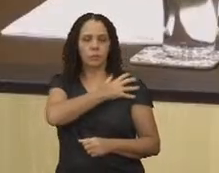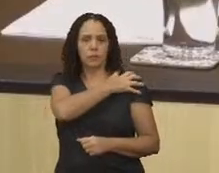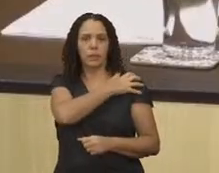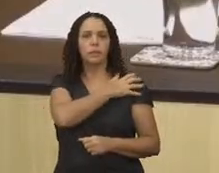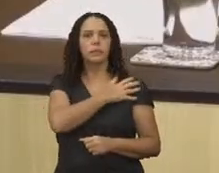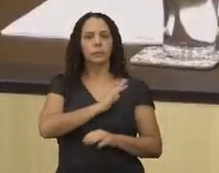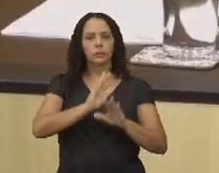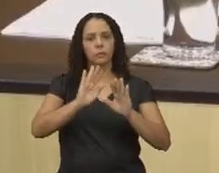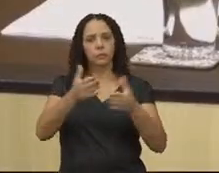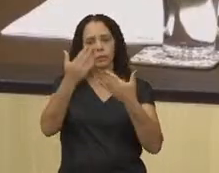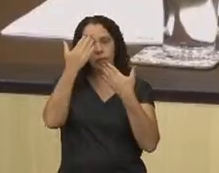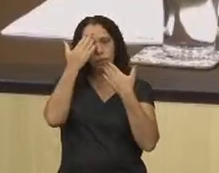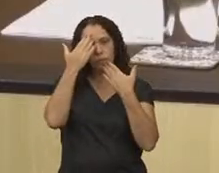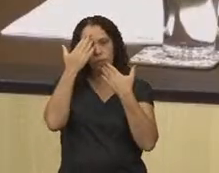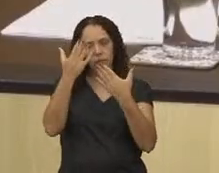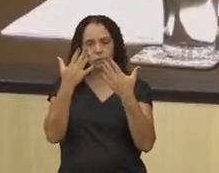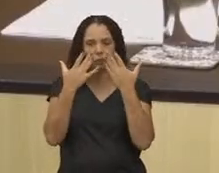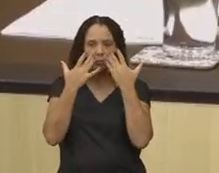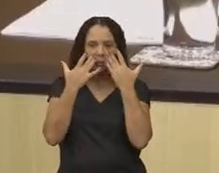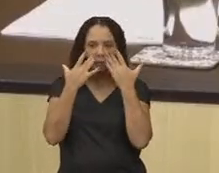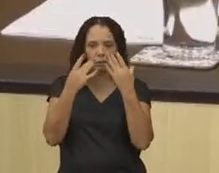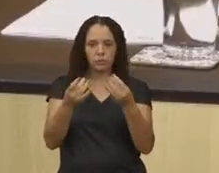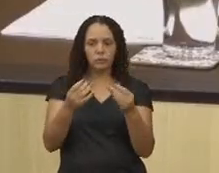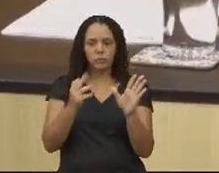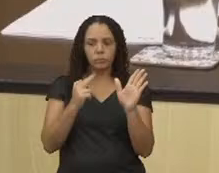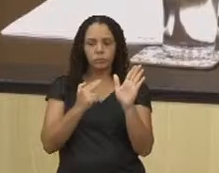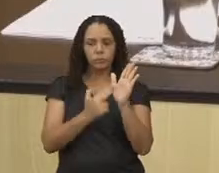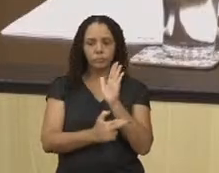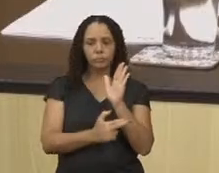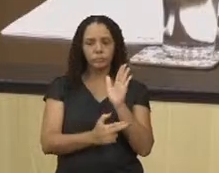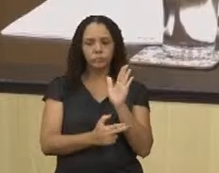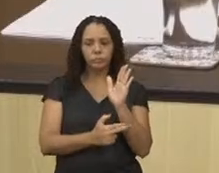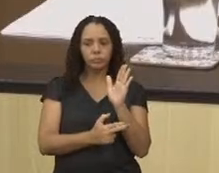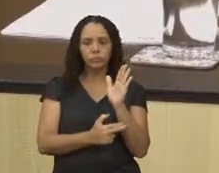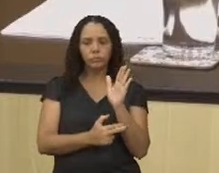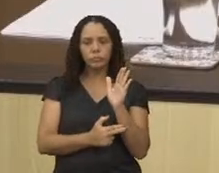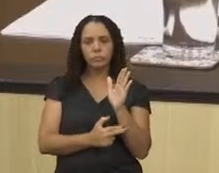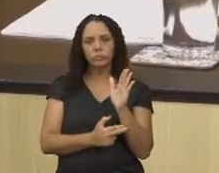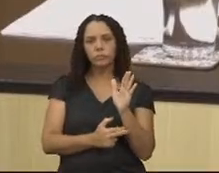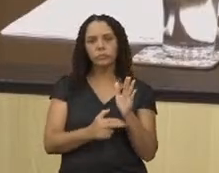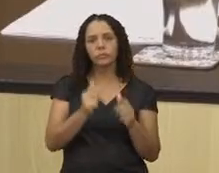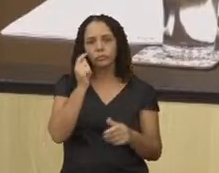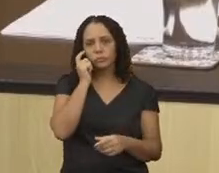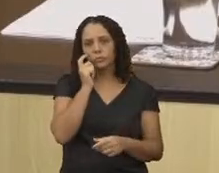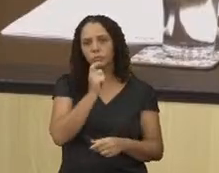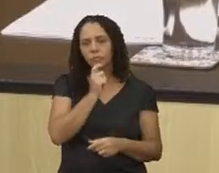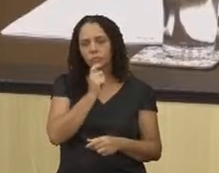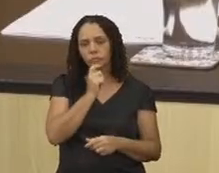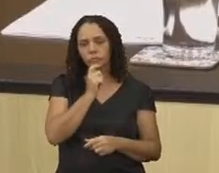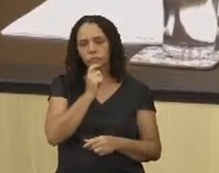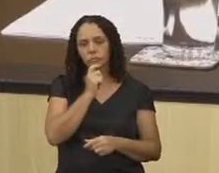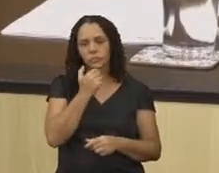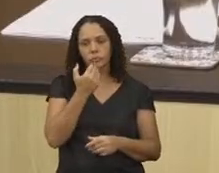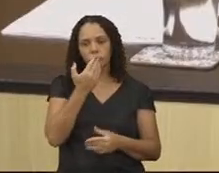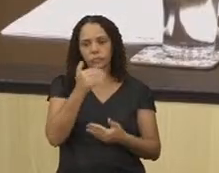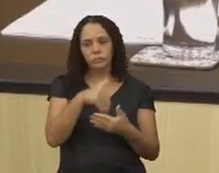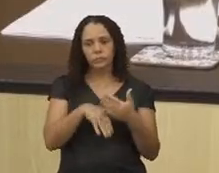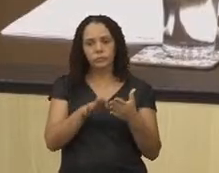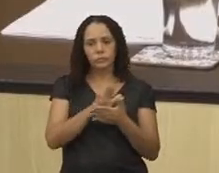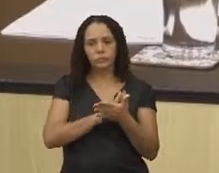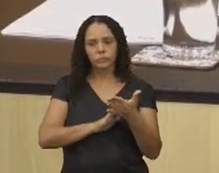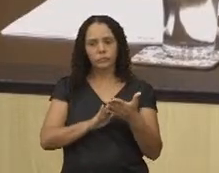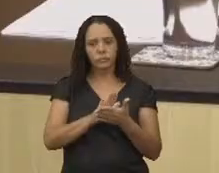agradecimento pela atenção dispensada, subscrevemos. Autoria, vereador Gabriel Belém. Não foi pedido